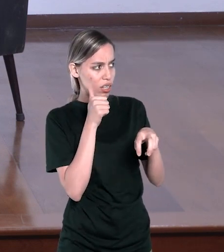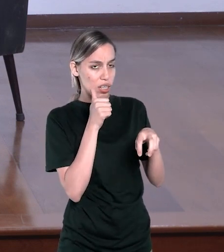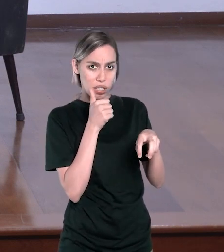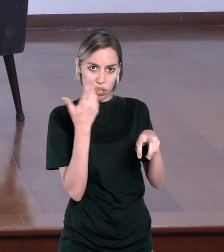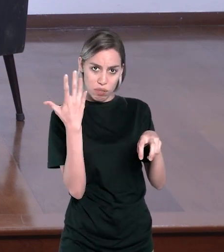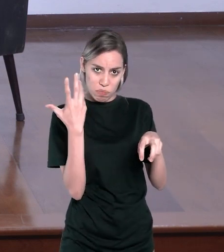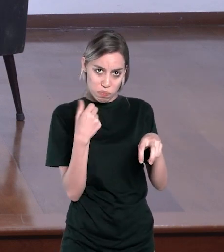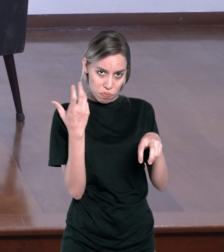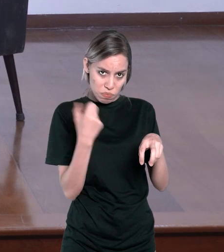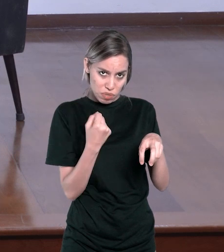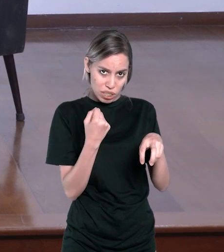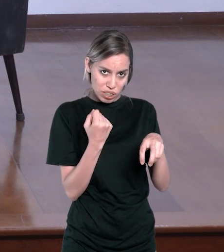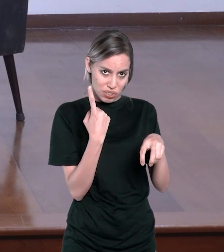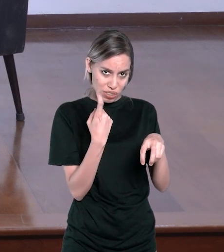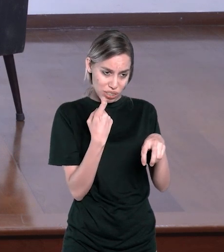a uma pintura.